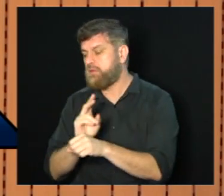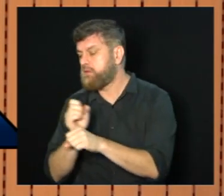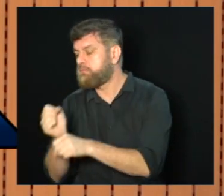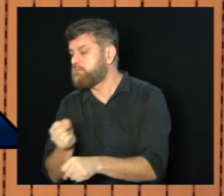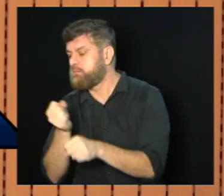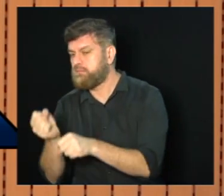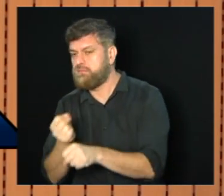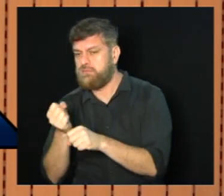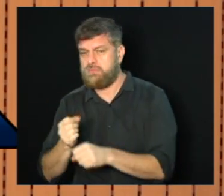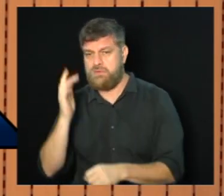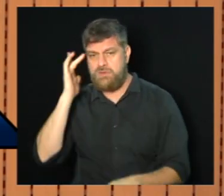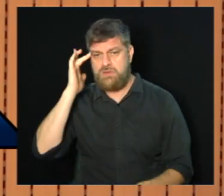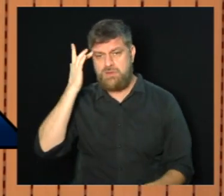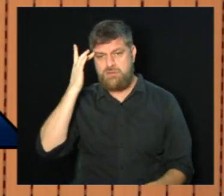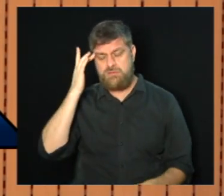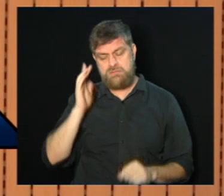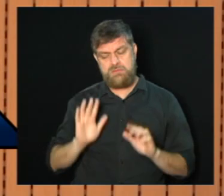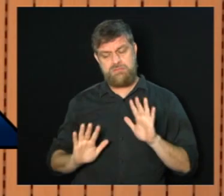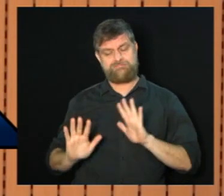eu acho